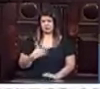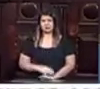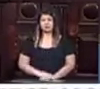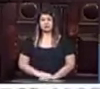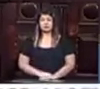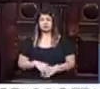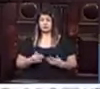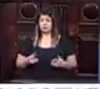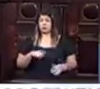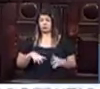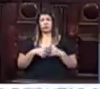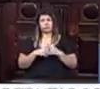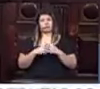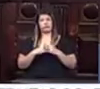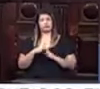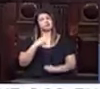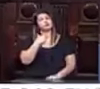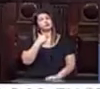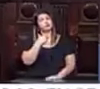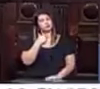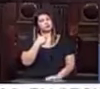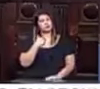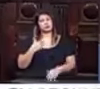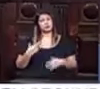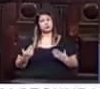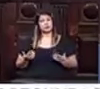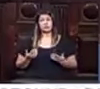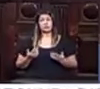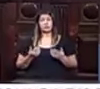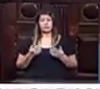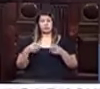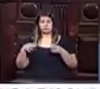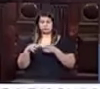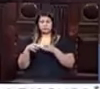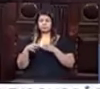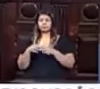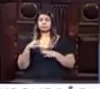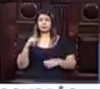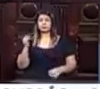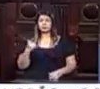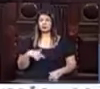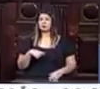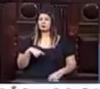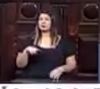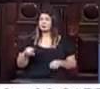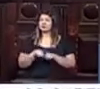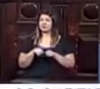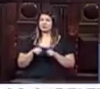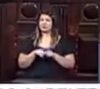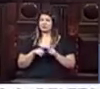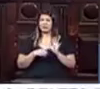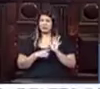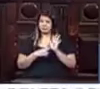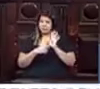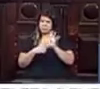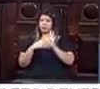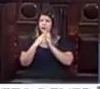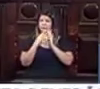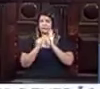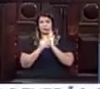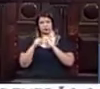vamos confundir uma coisa com outra. Mesmo assim, a bancada do PSOL, deputado Conte, apresentou emendas sobre esse